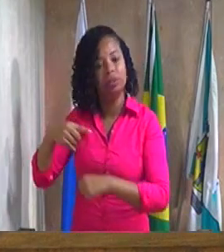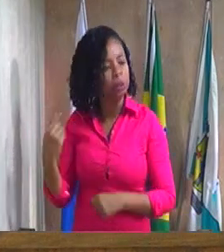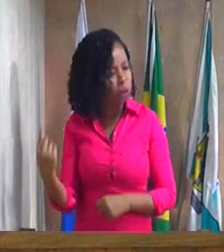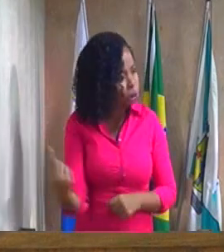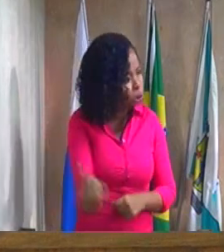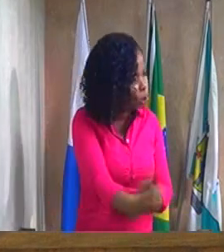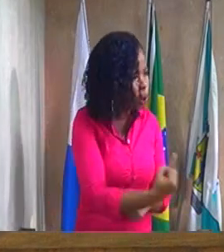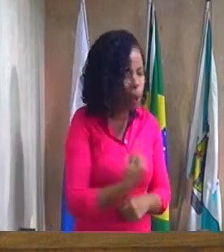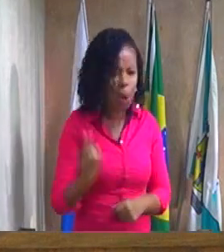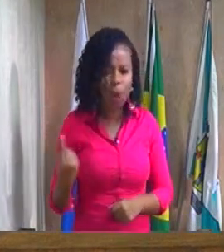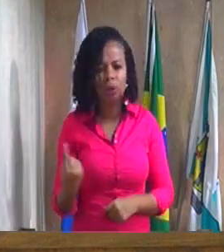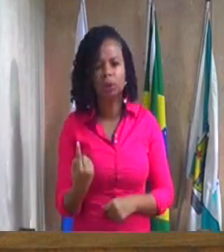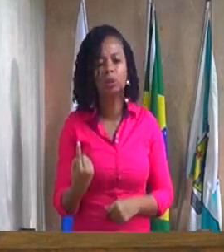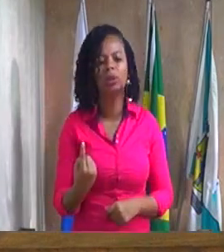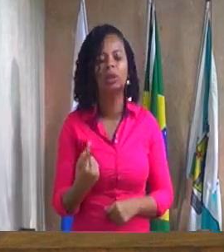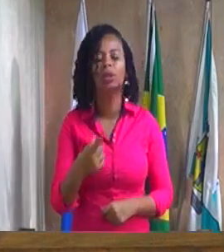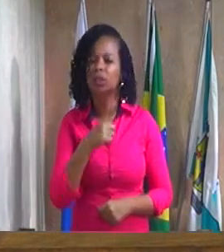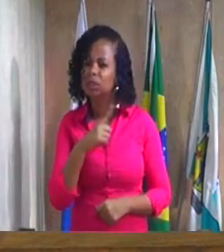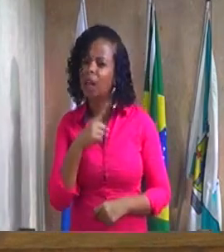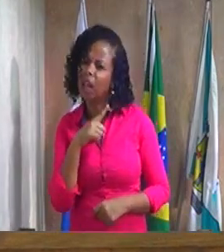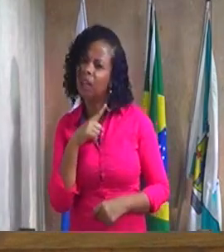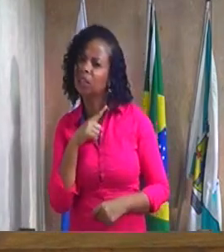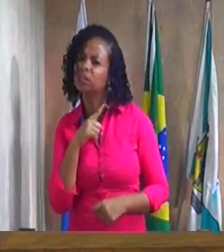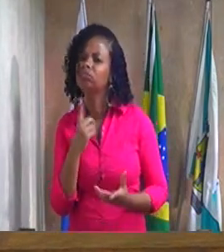todos nós temos um pedacinho